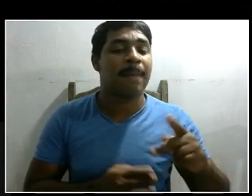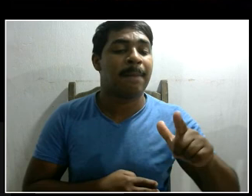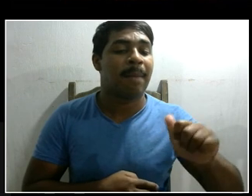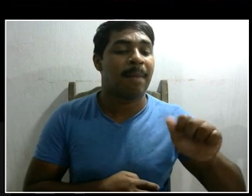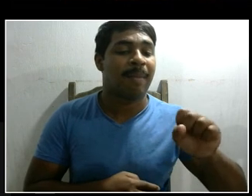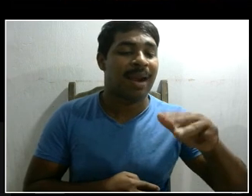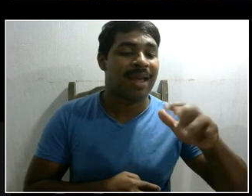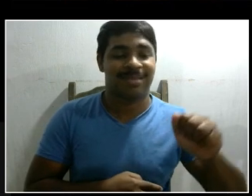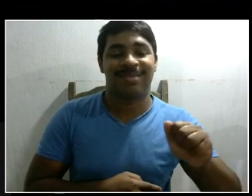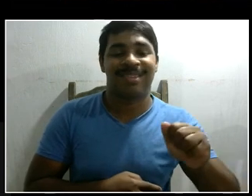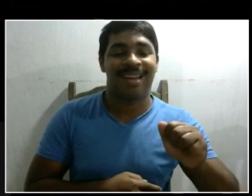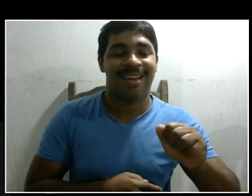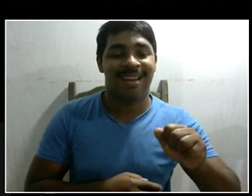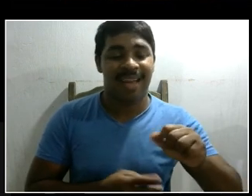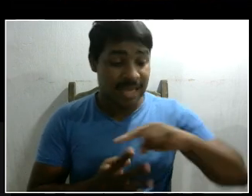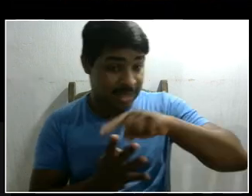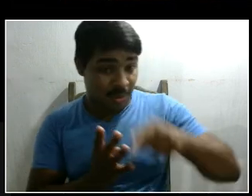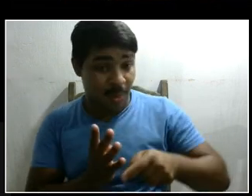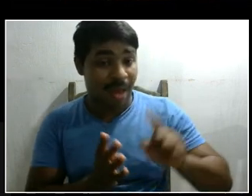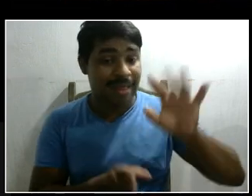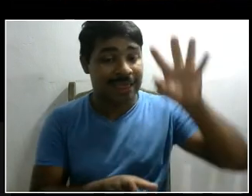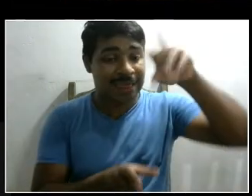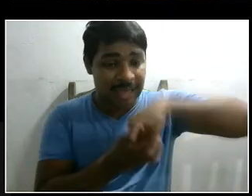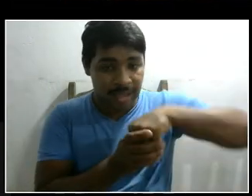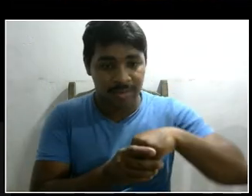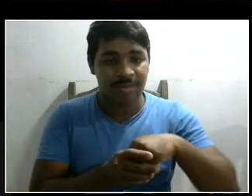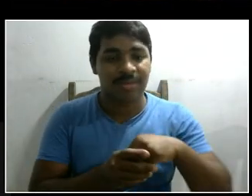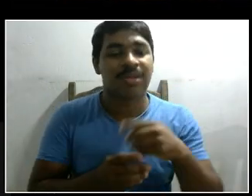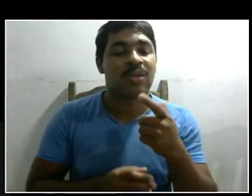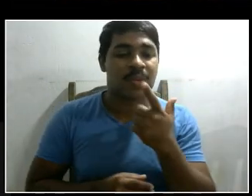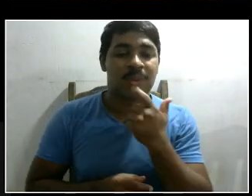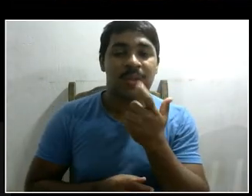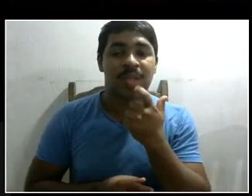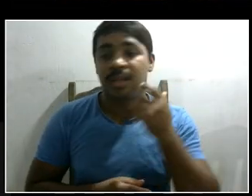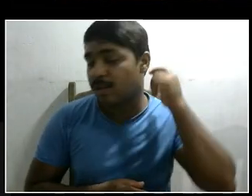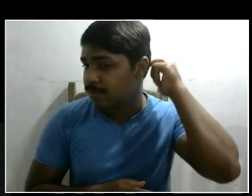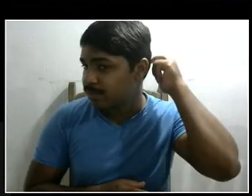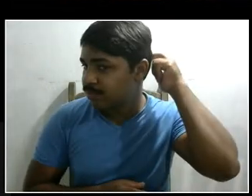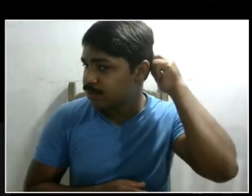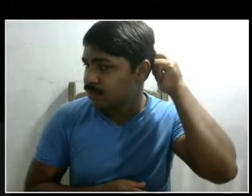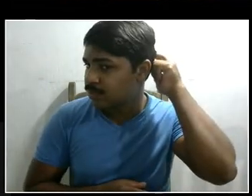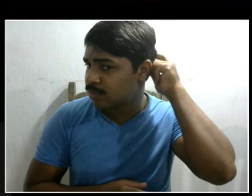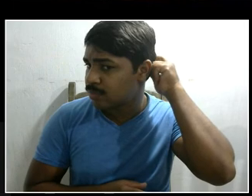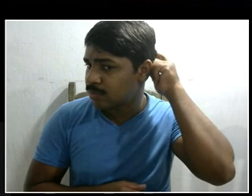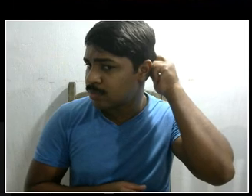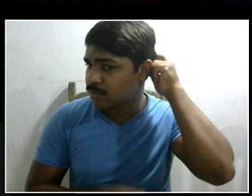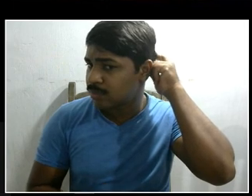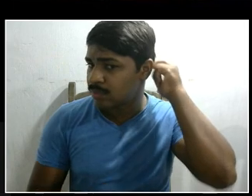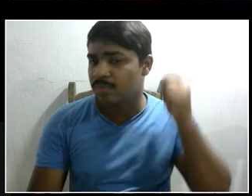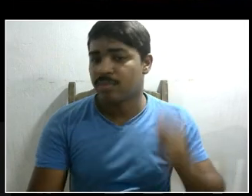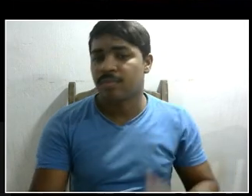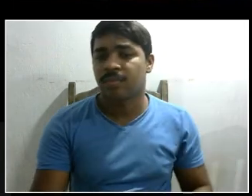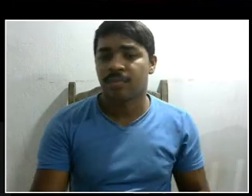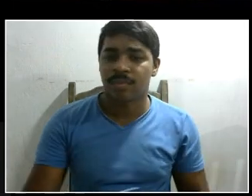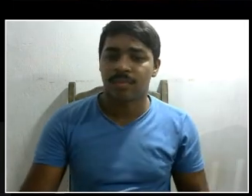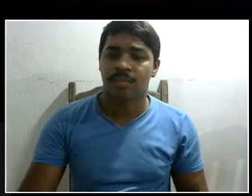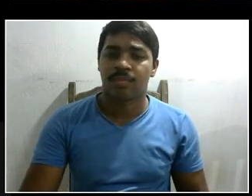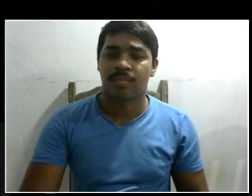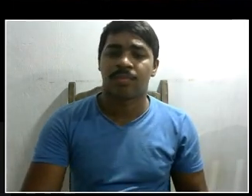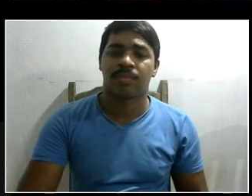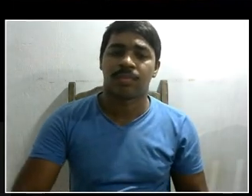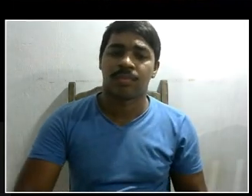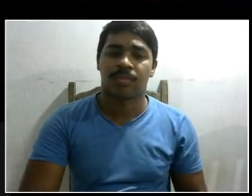função específica no nosso sangue. E temos agora o tecido que é chamado de tecido nervoso,